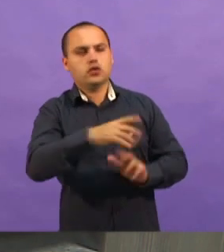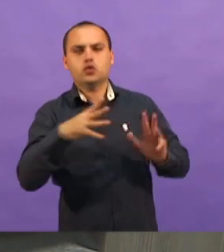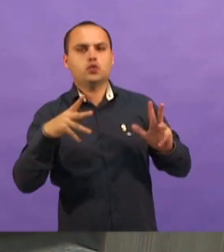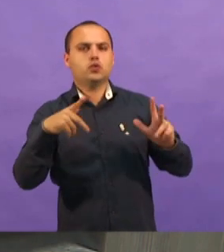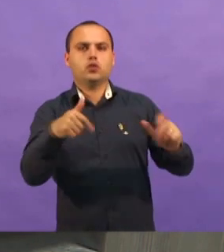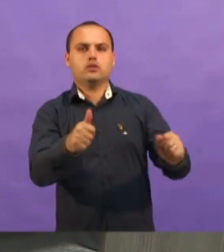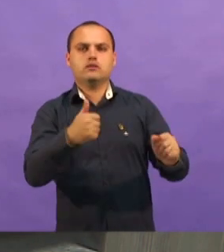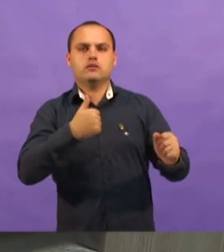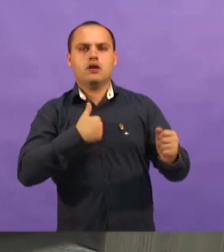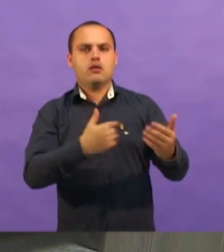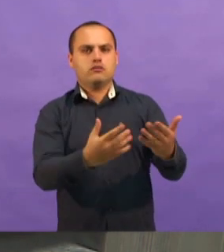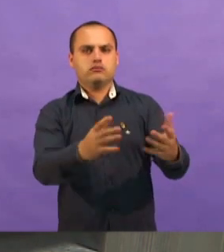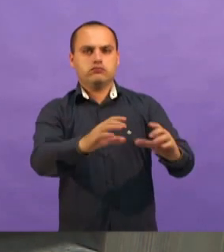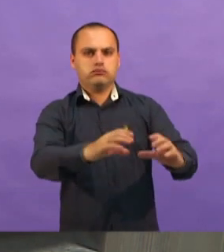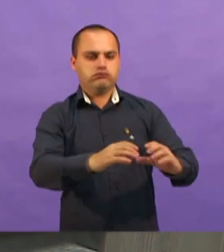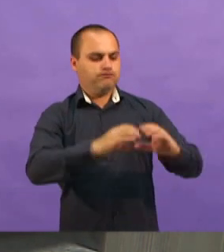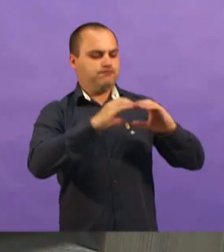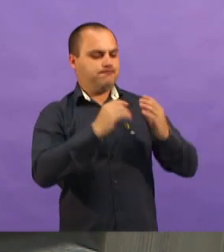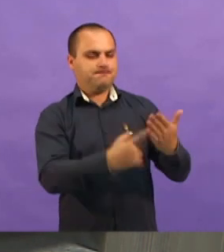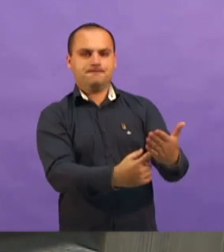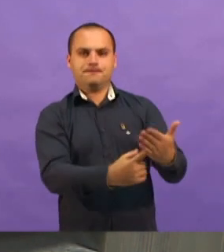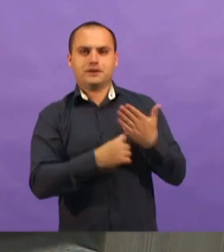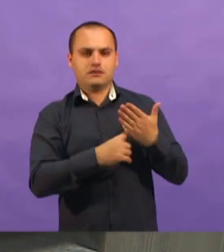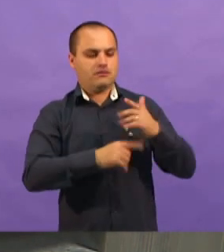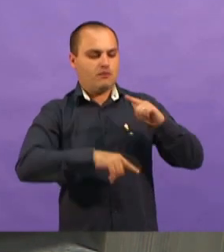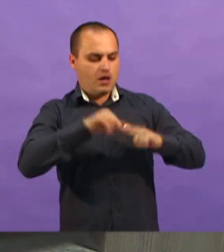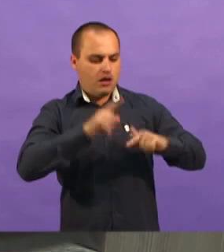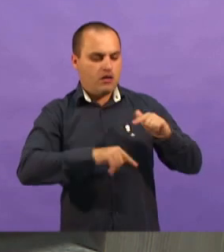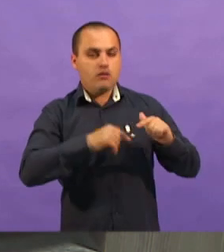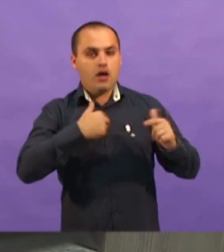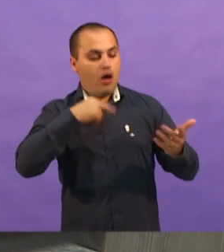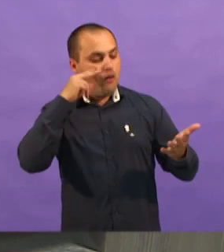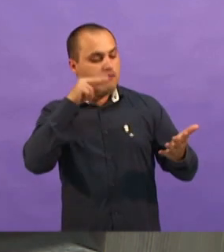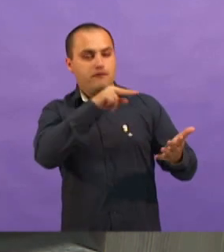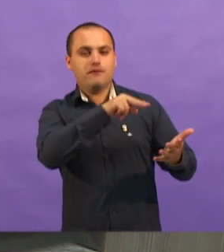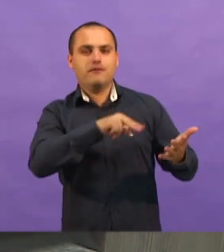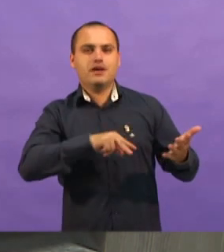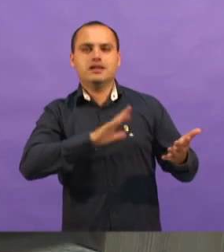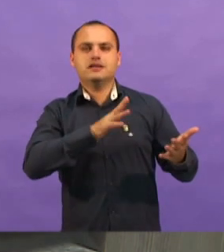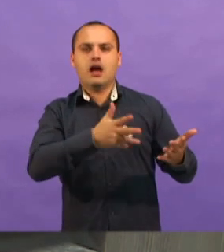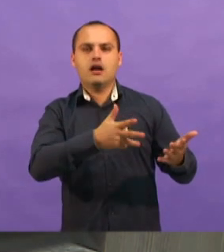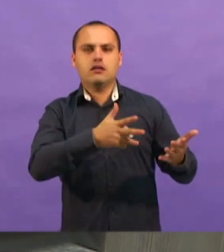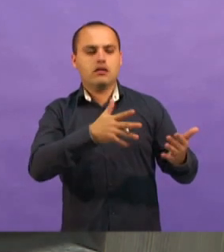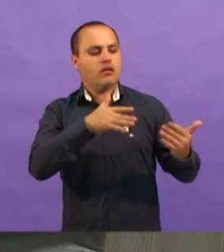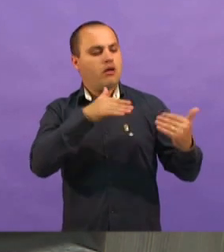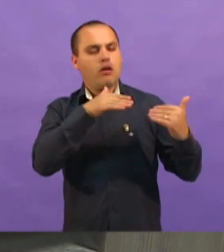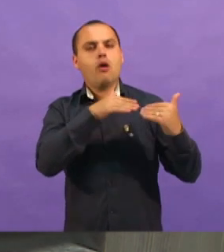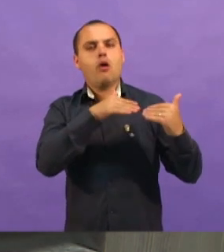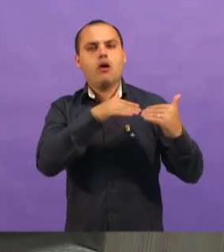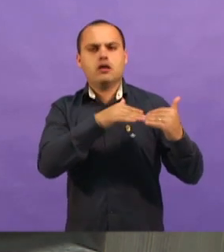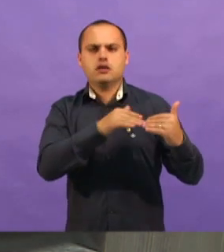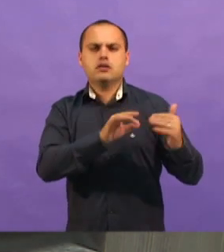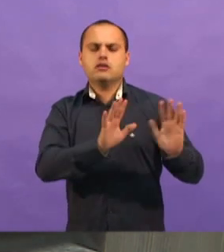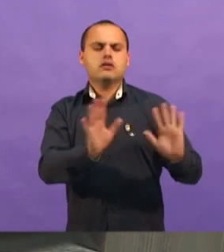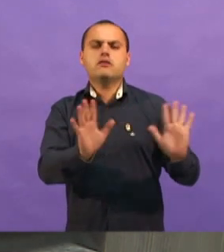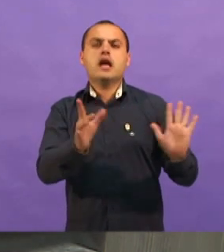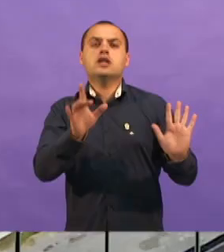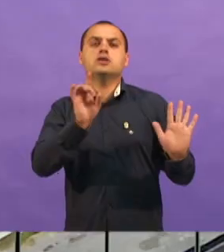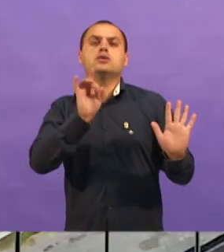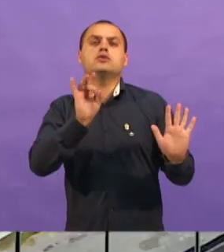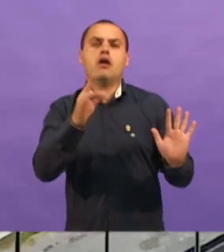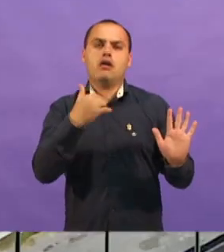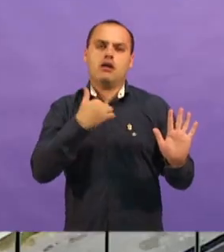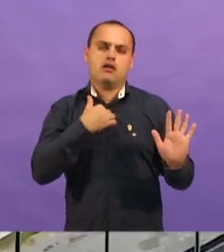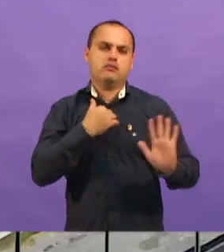esse material, eu já vejo se está de acordo, não só eu, né? Depois já vou